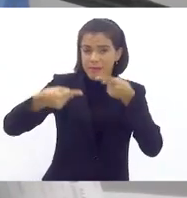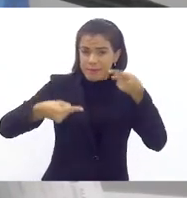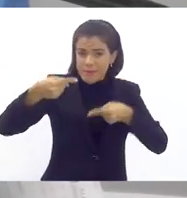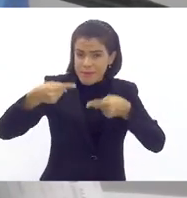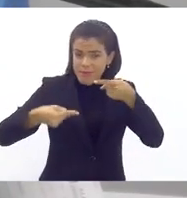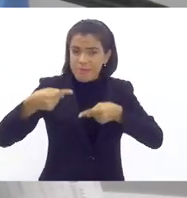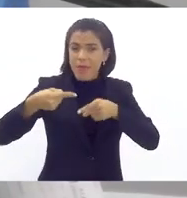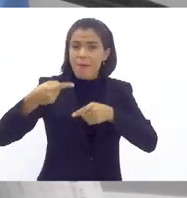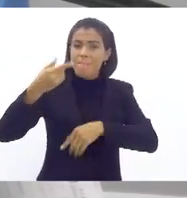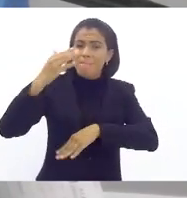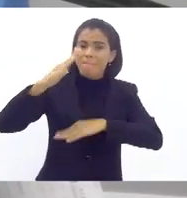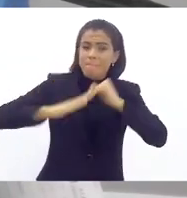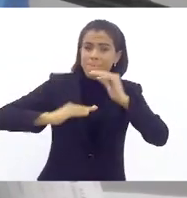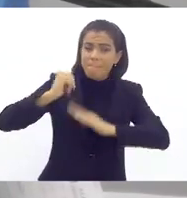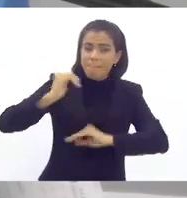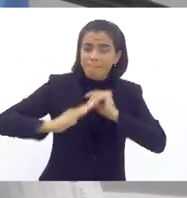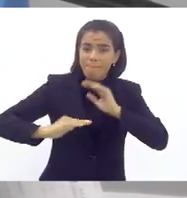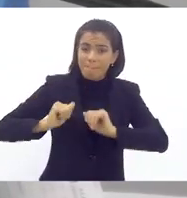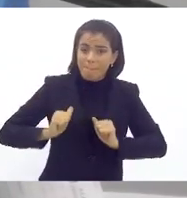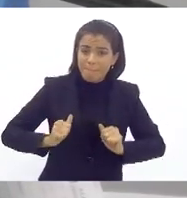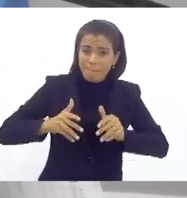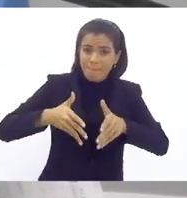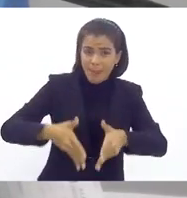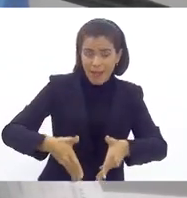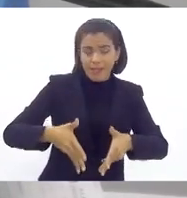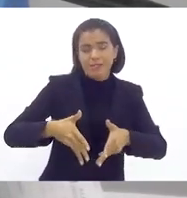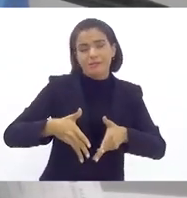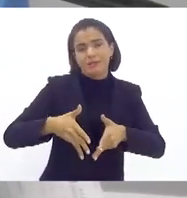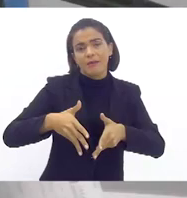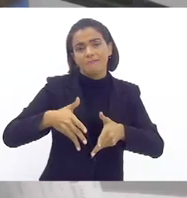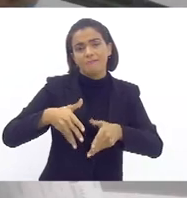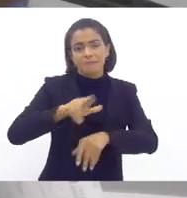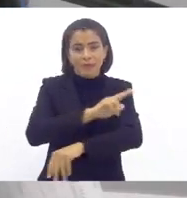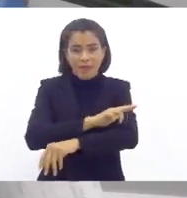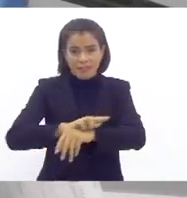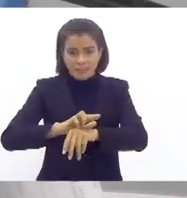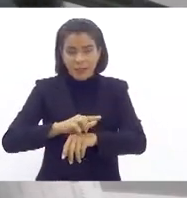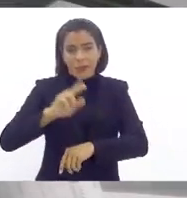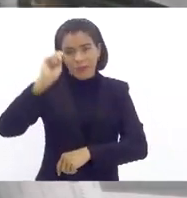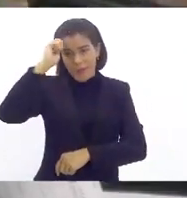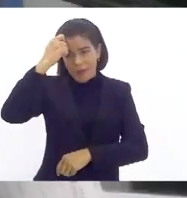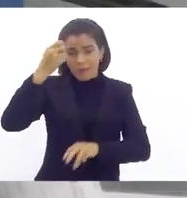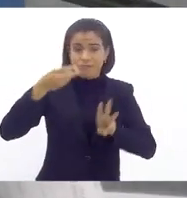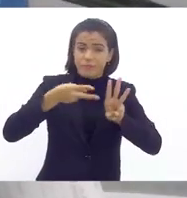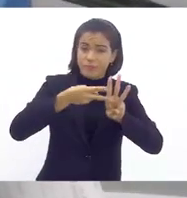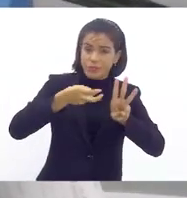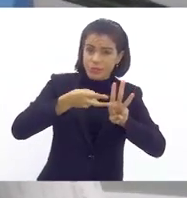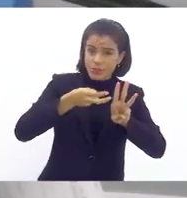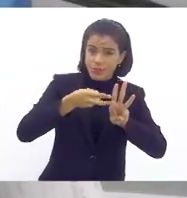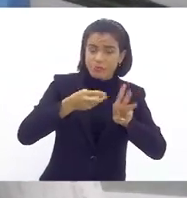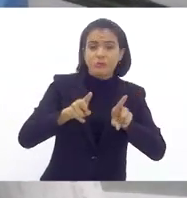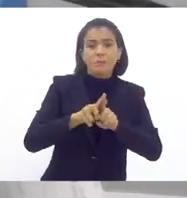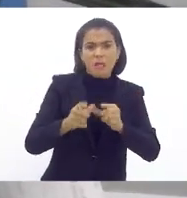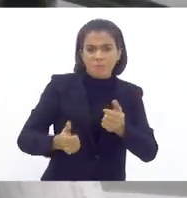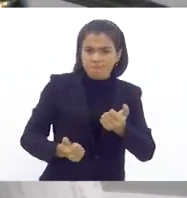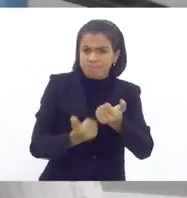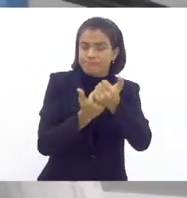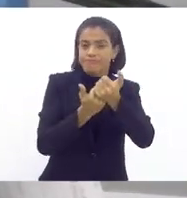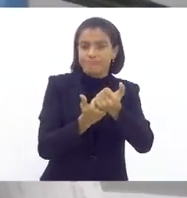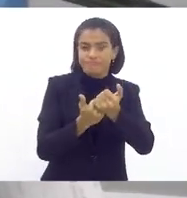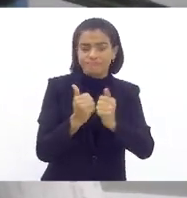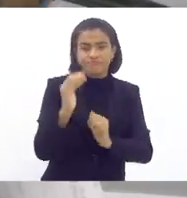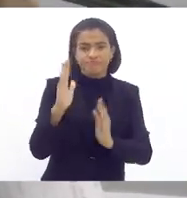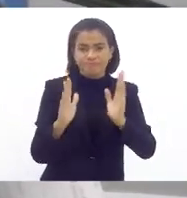práticas e iniciativas da luta racial negra e indígena. Já fizemos, além de dar suporte ao nosso mandato